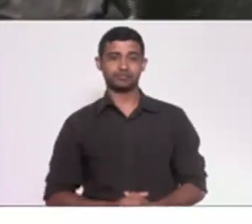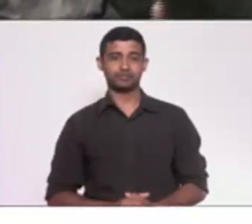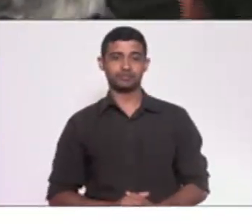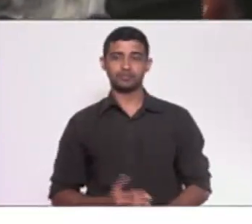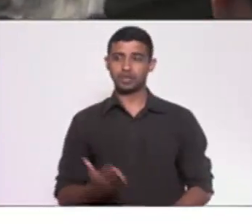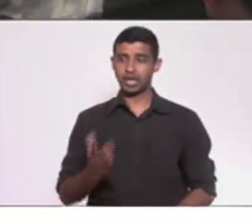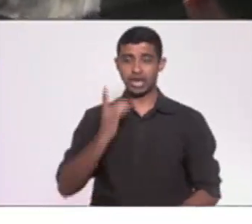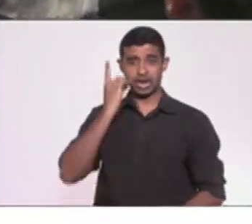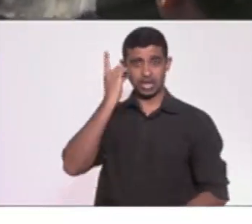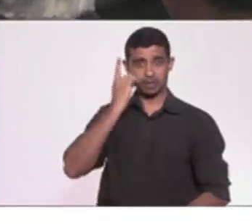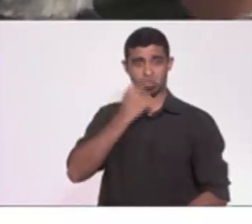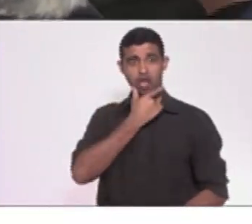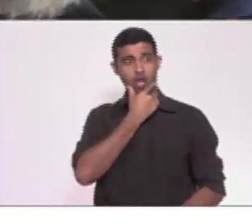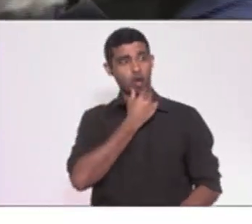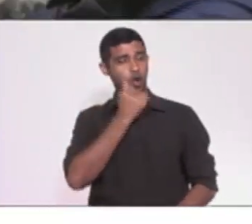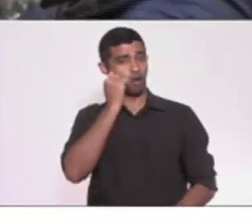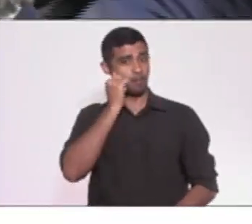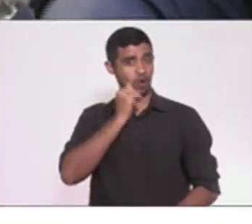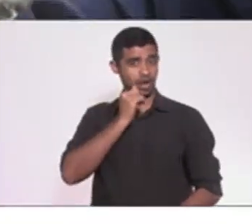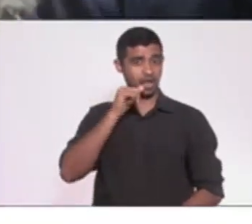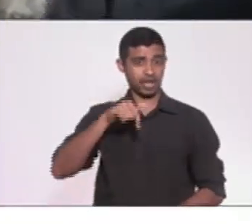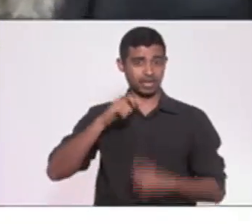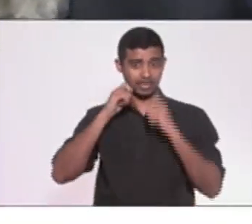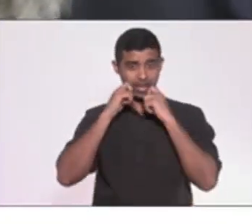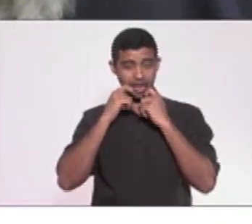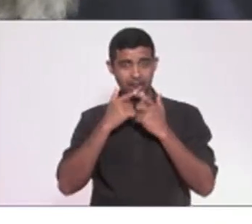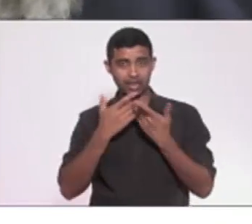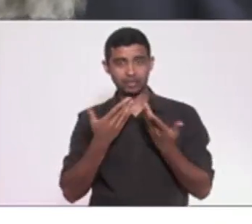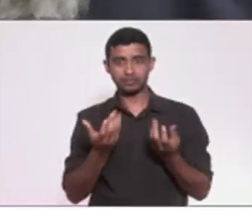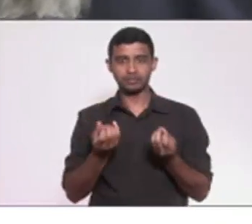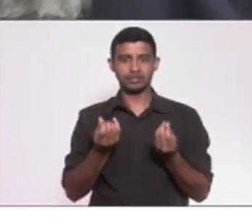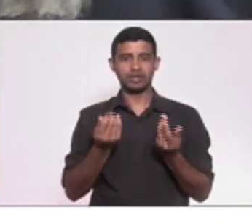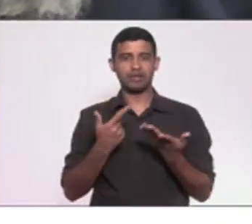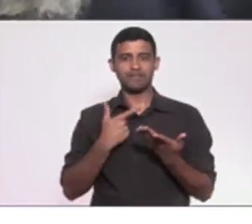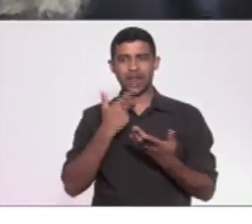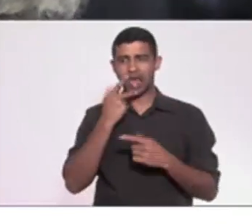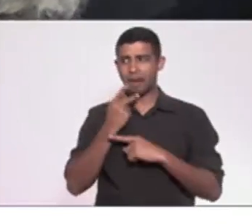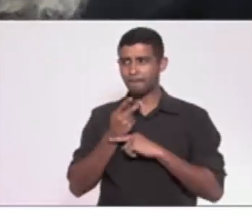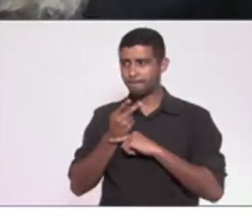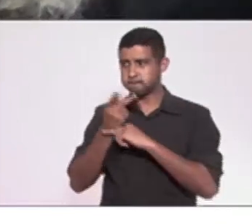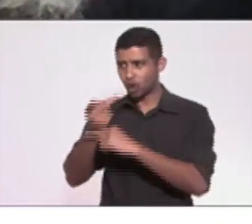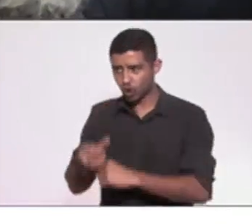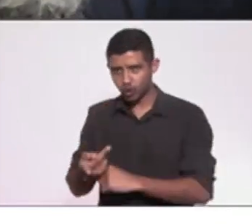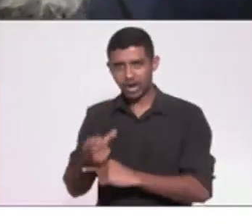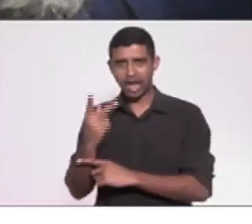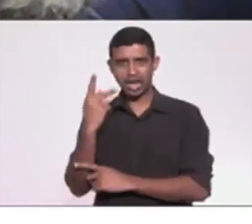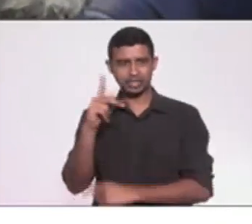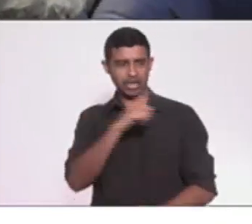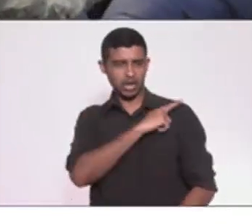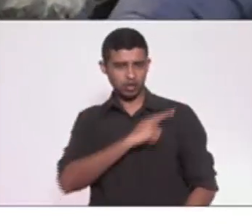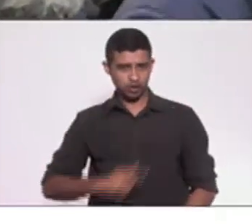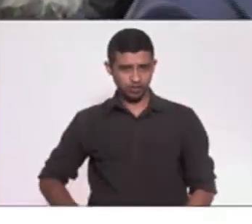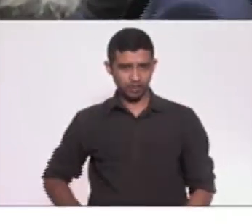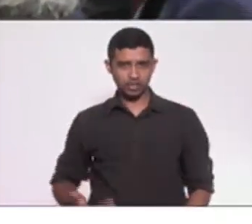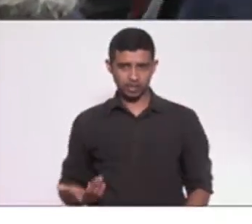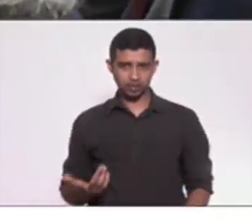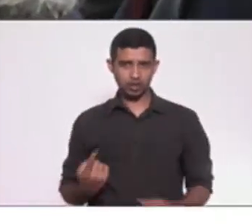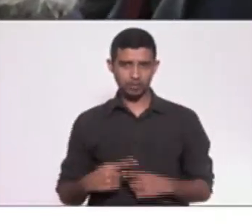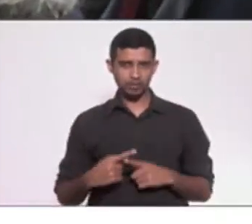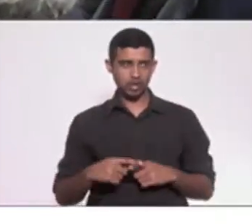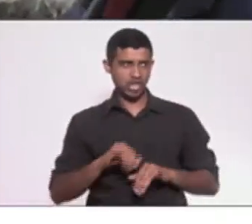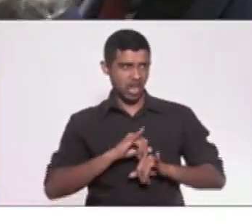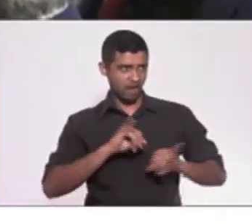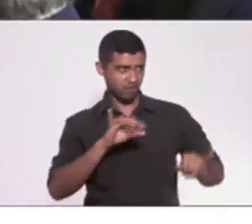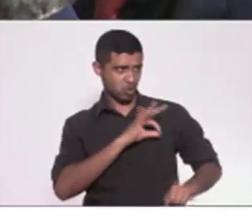ou uma deputada, e aqui na Leste fica mais fácil falar deputada, não seja cassada pela vontade de um governador apenas porque denunciou a sua política